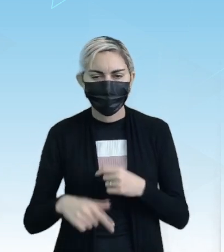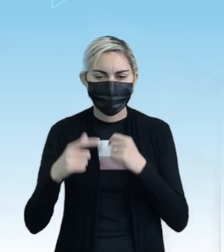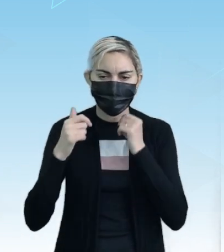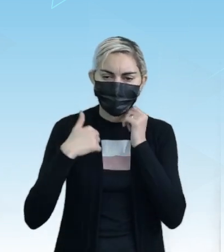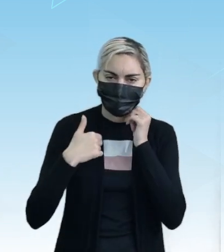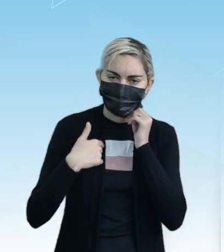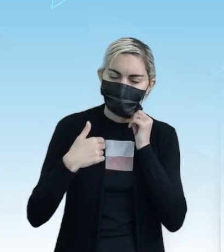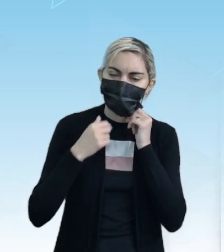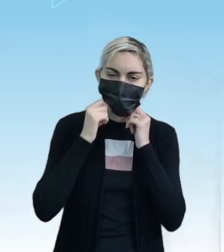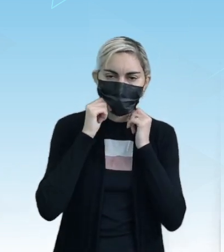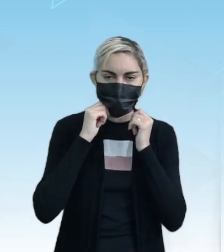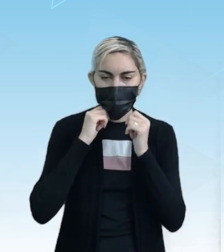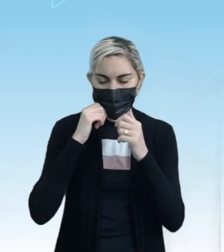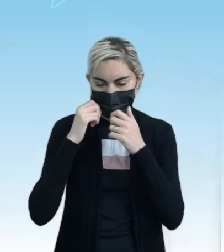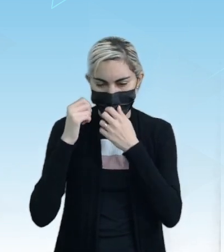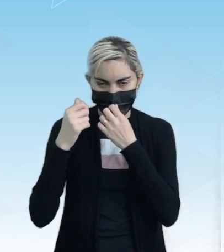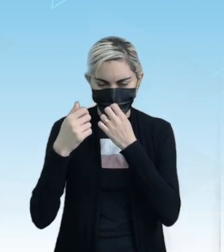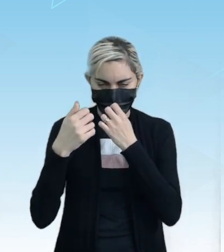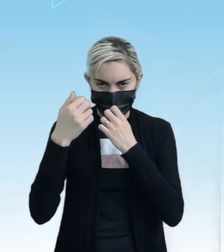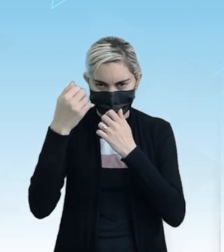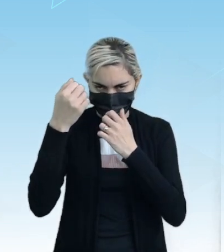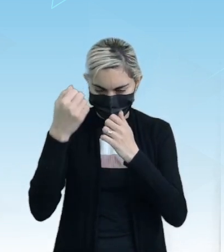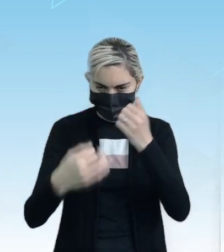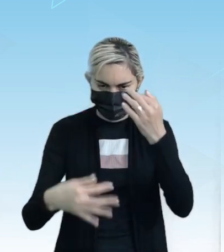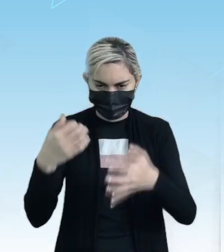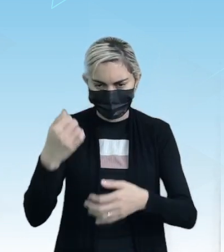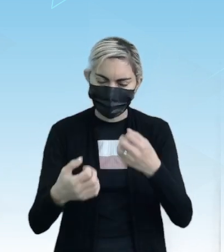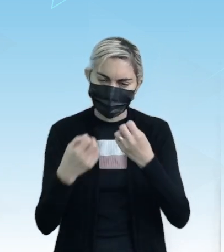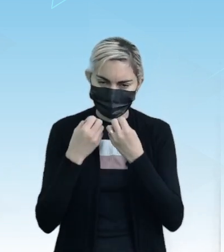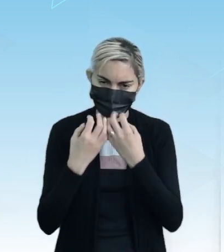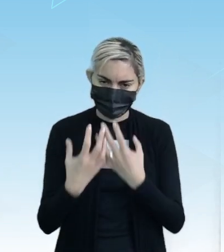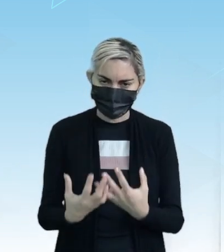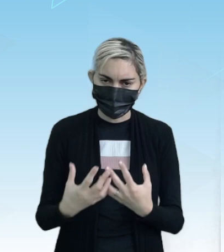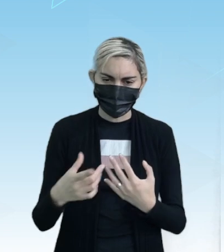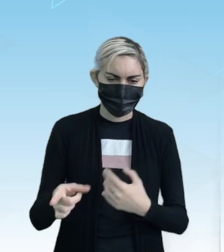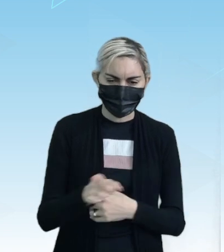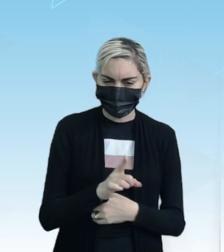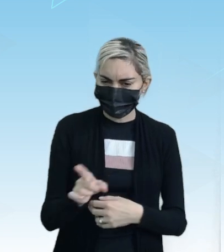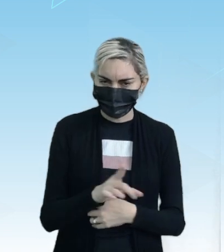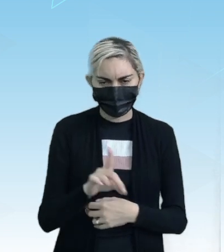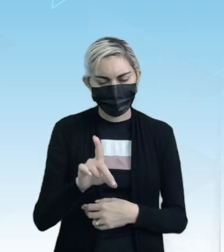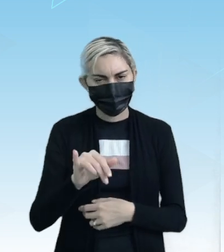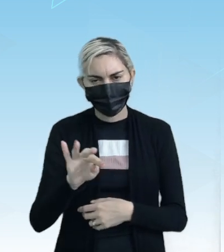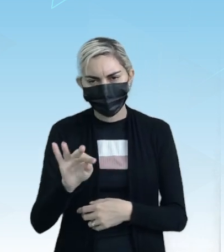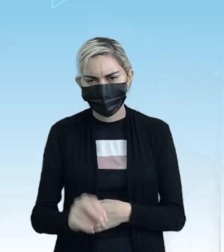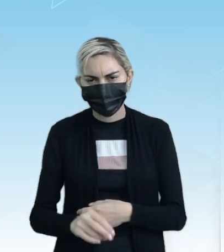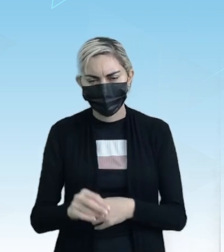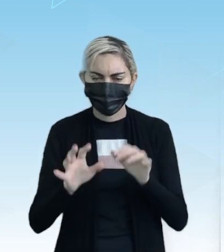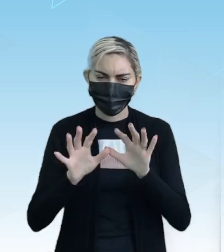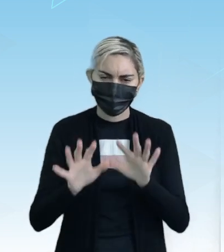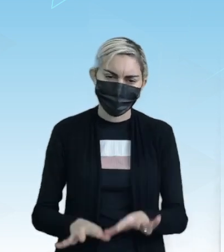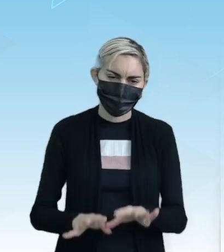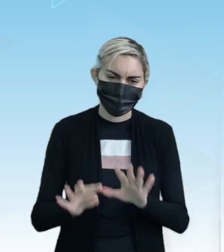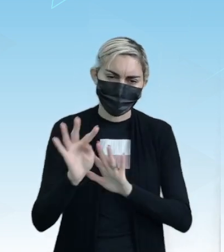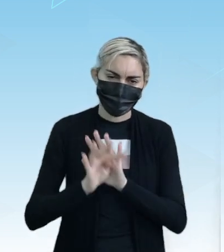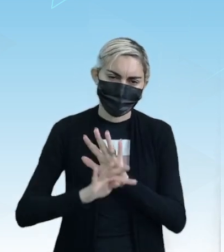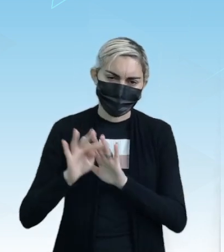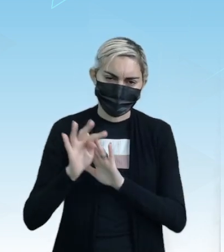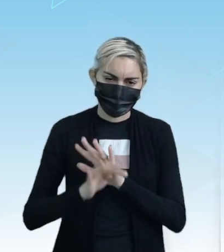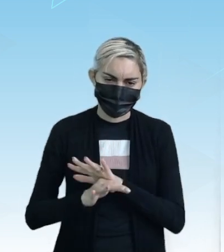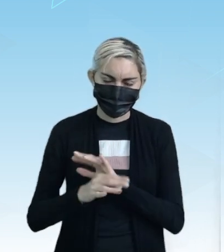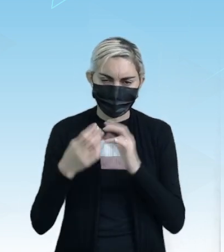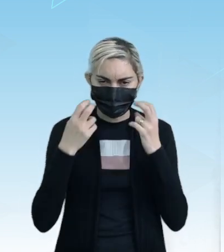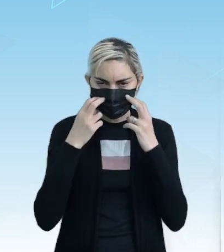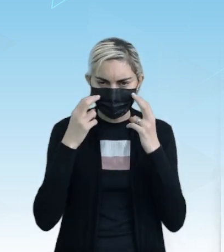vai ditar o que é bom. Então veja só a ironia, o não dito que está no texto. Então